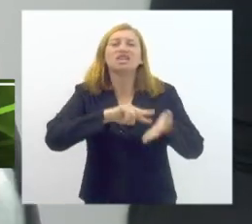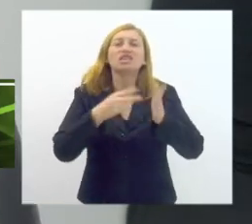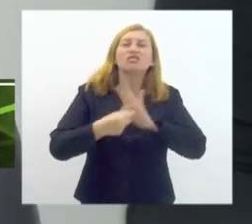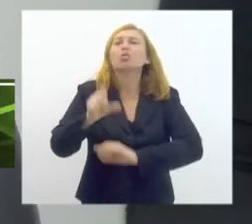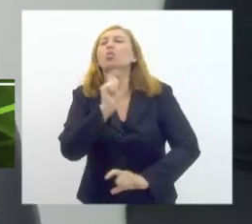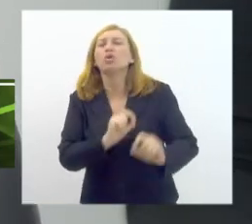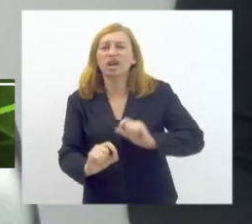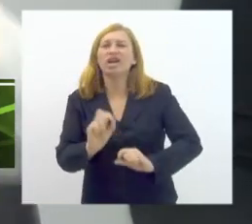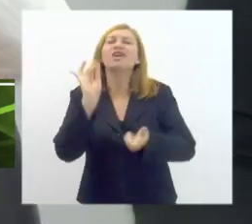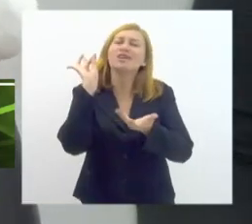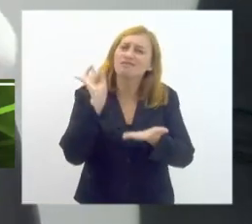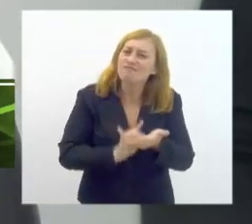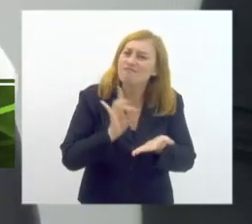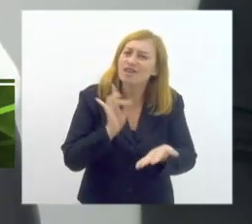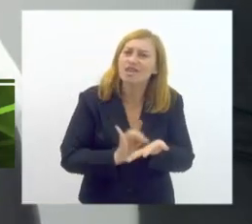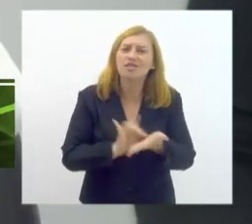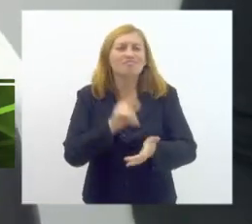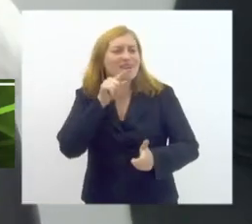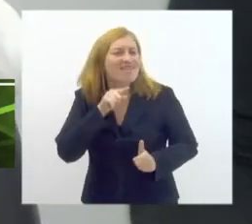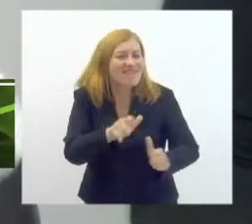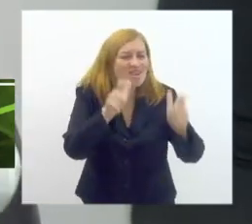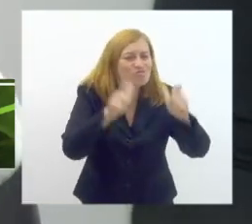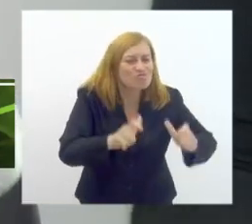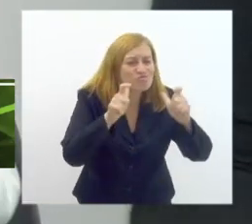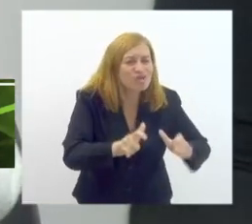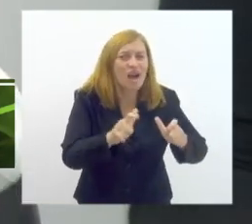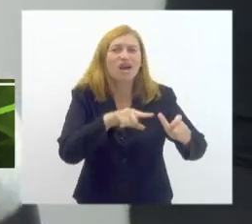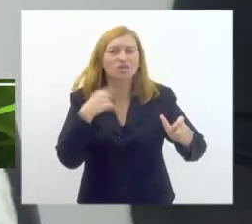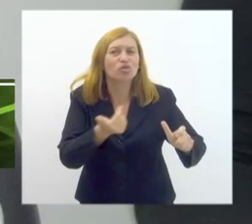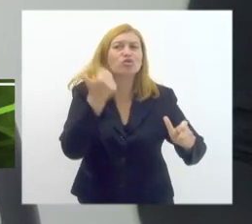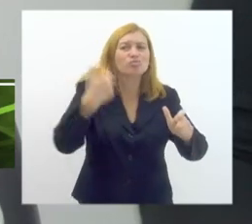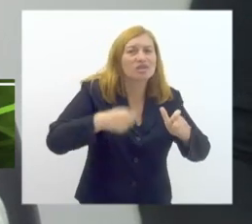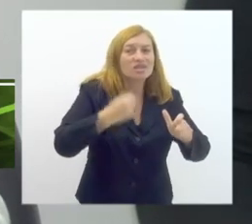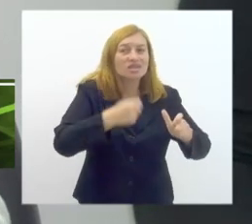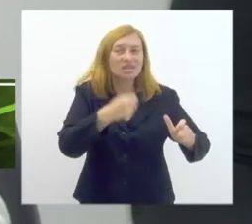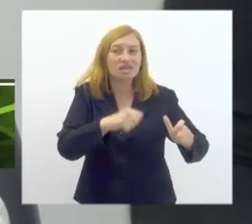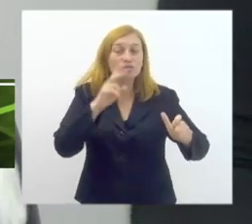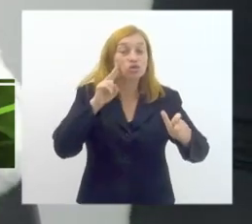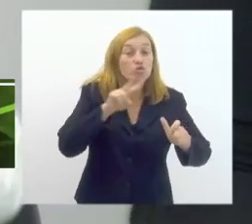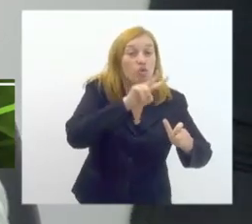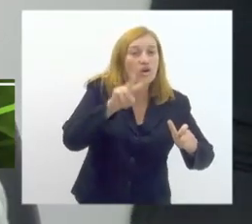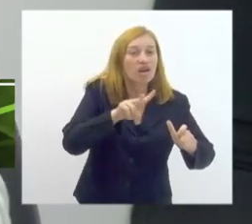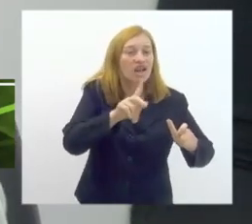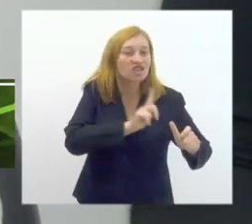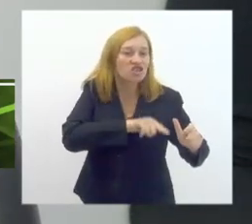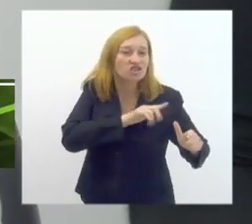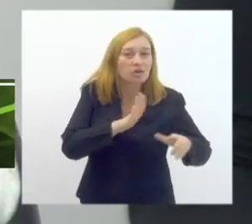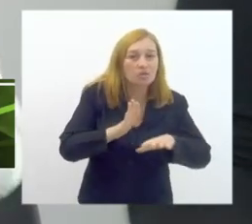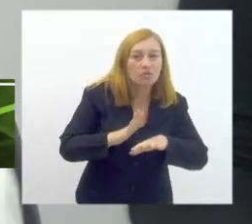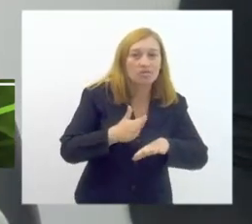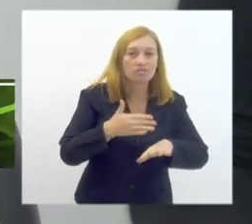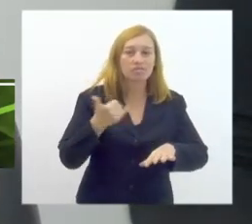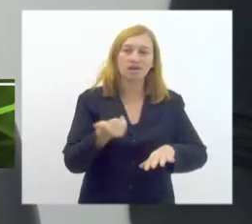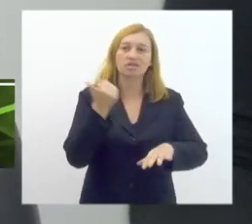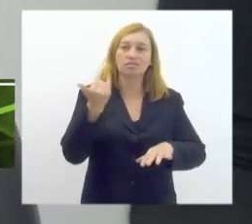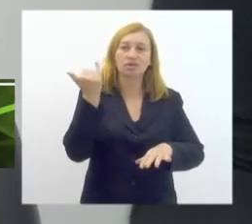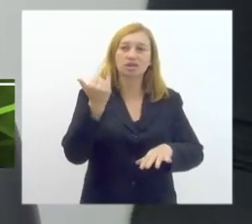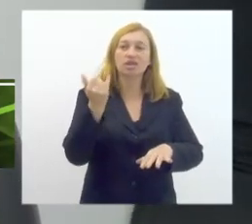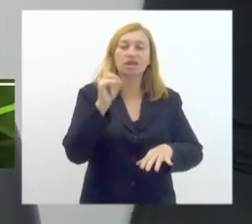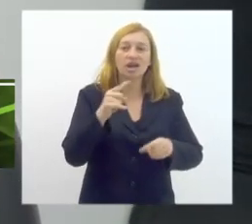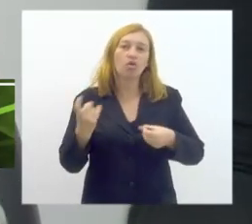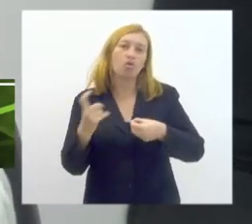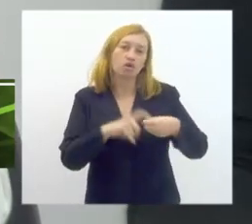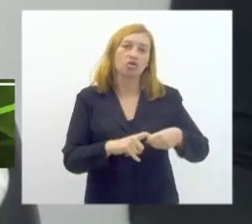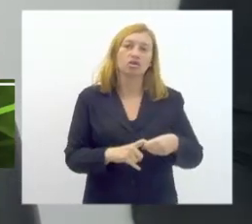que realmente para aquela região, a gente precisa de um instrumento de gestão. E esse instrumento são os